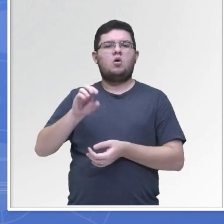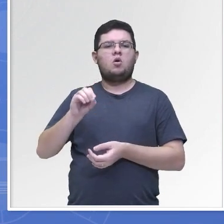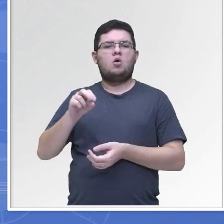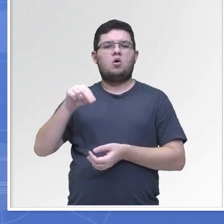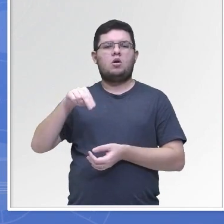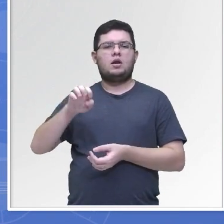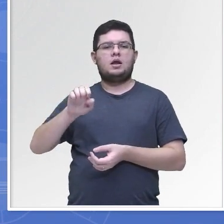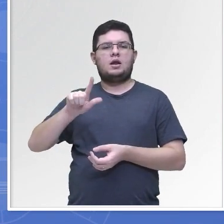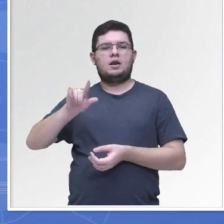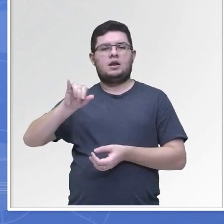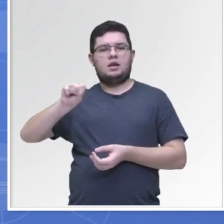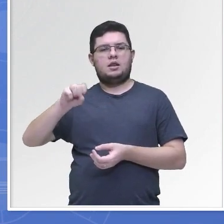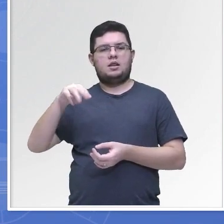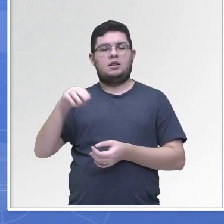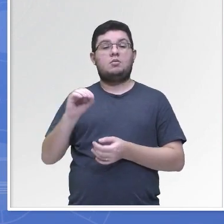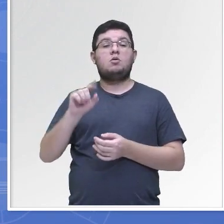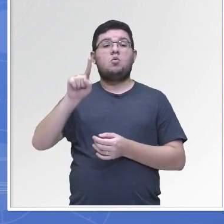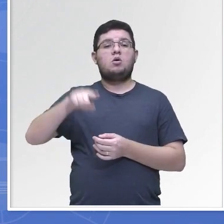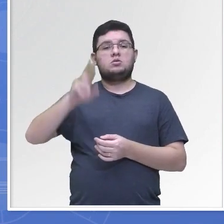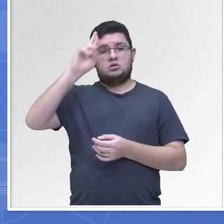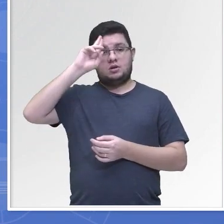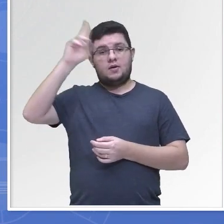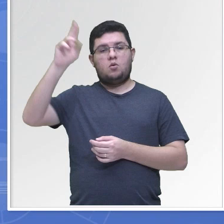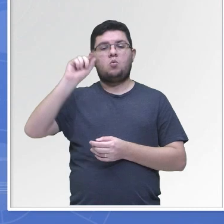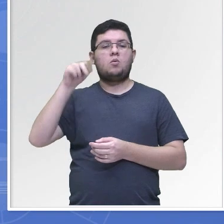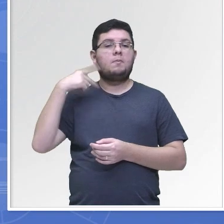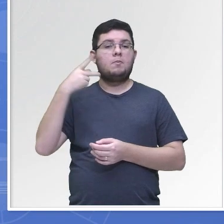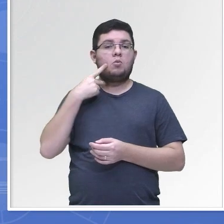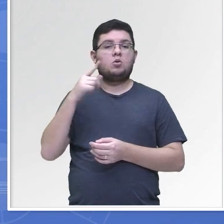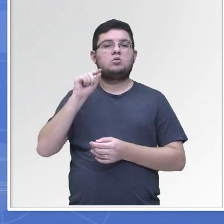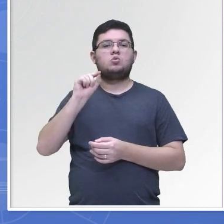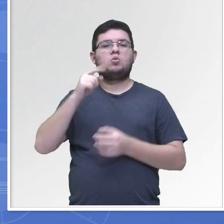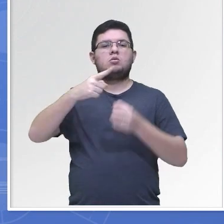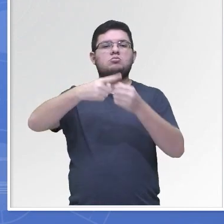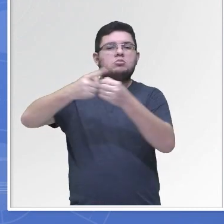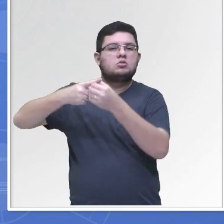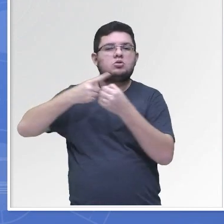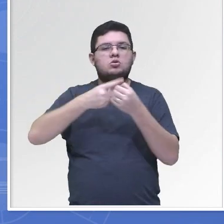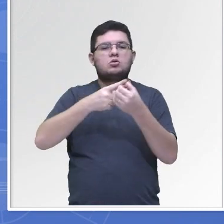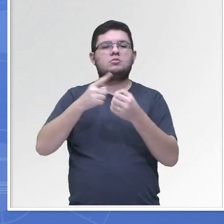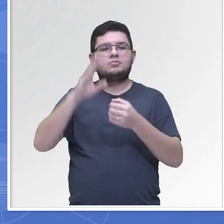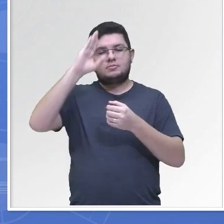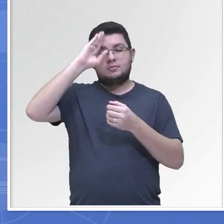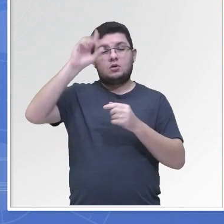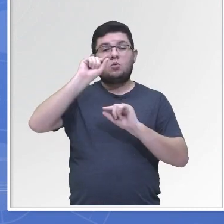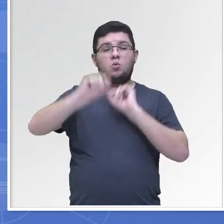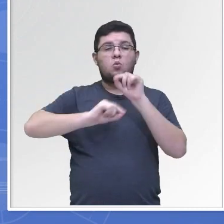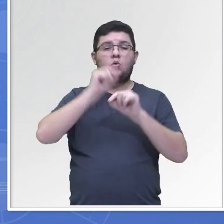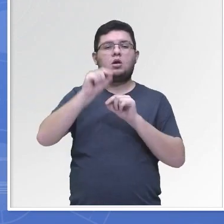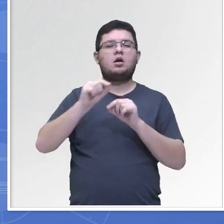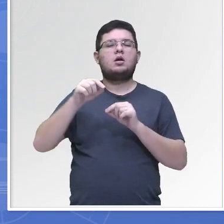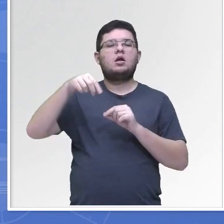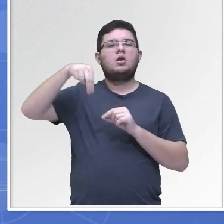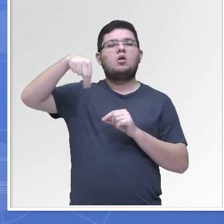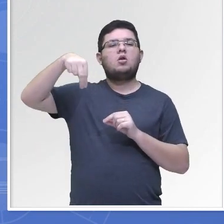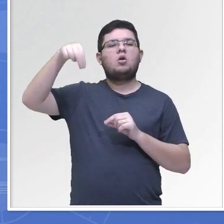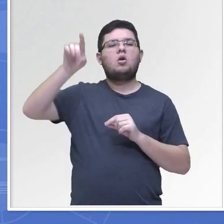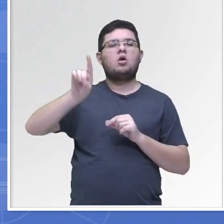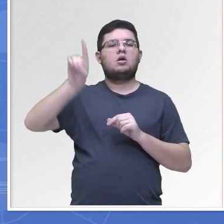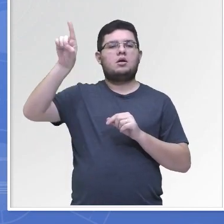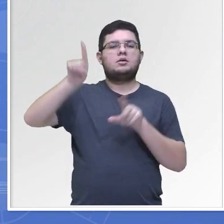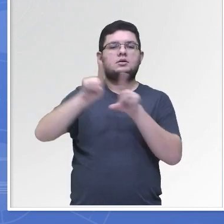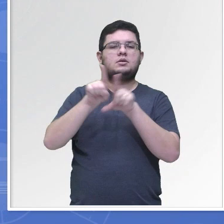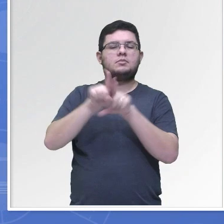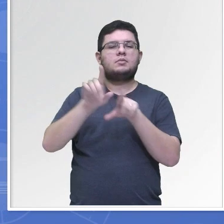latifundiários que têm uma importância econômica e política no interior do Brasil, principalmente na região ali do Nordeste e mais um pouquinho ali a